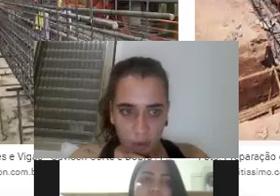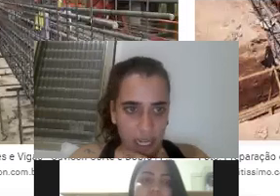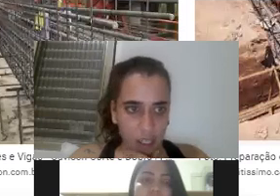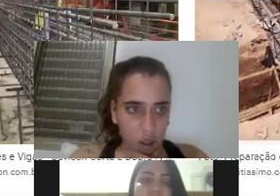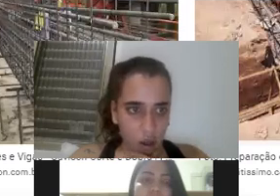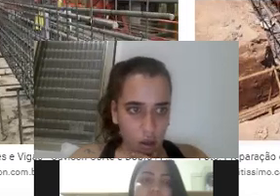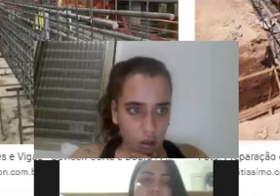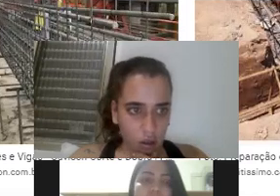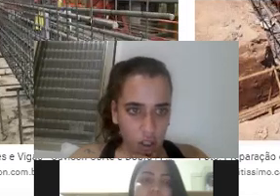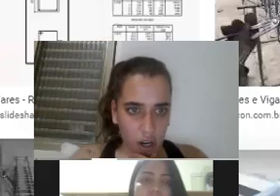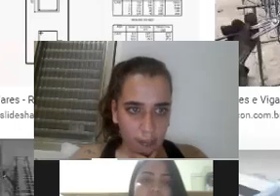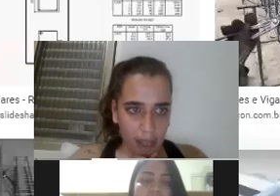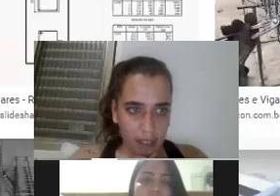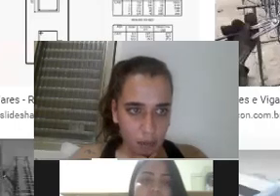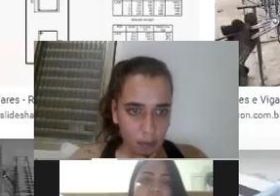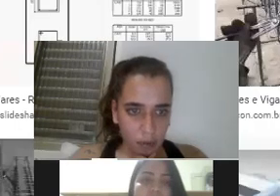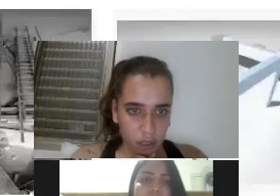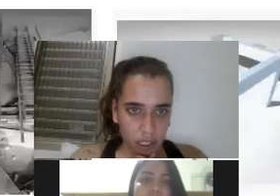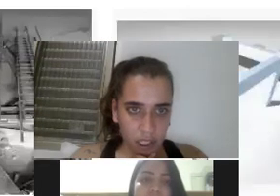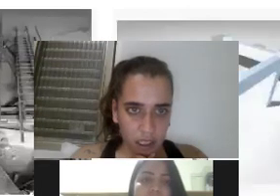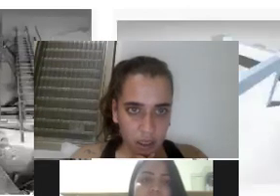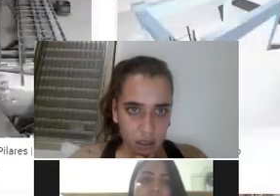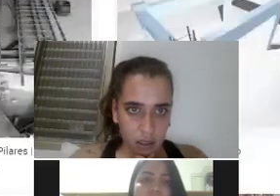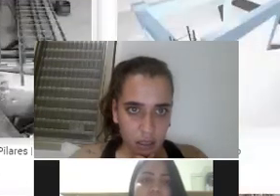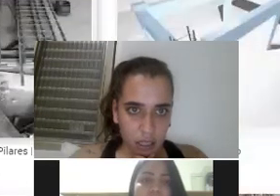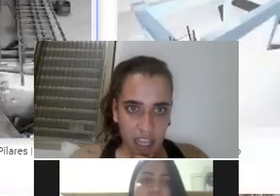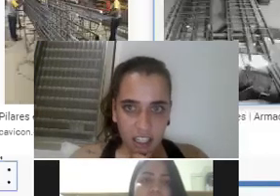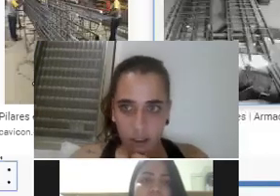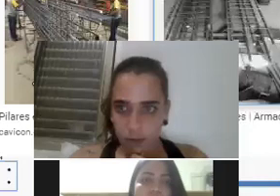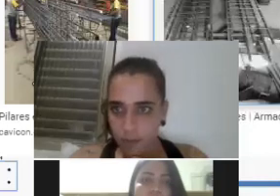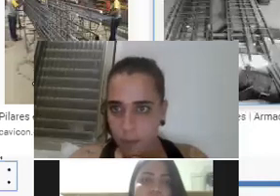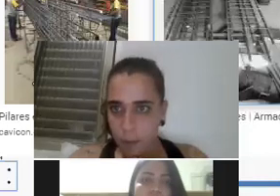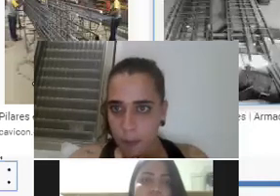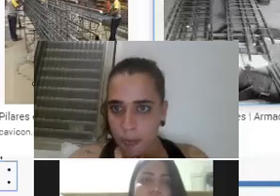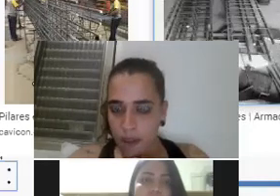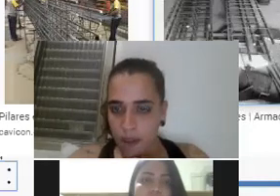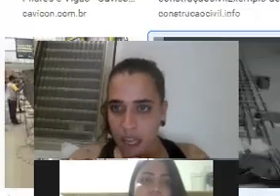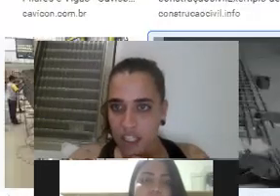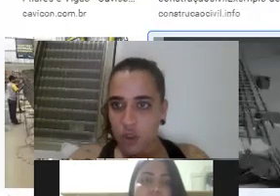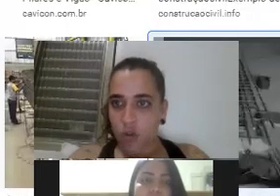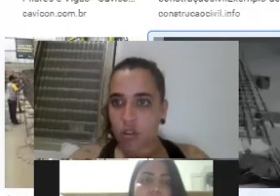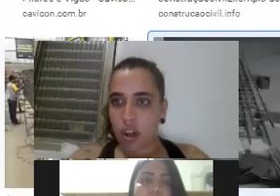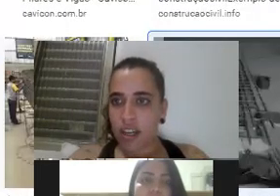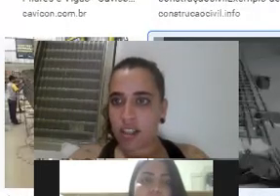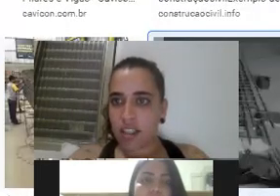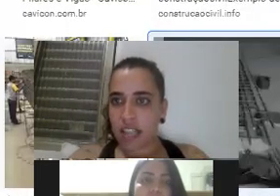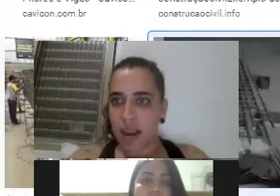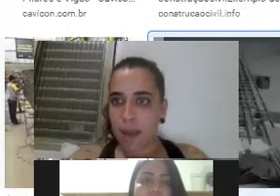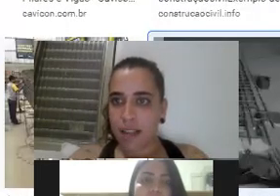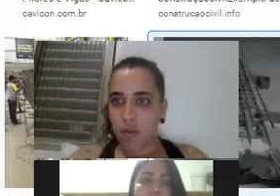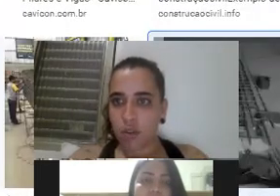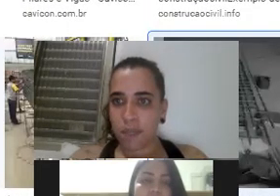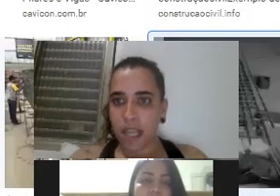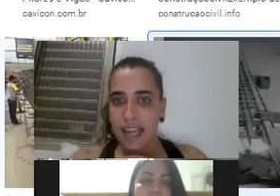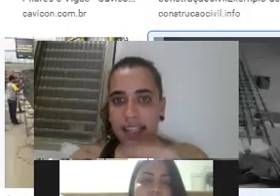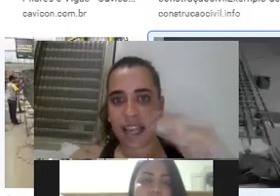Queria mostrar só a armação para vocês. Aqui, ó. A gente constrói antes a